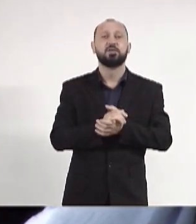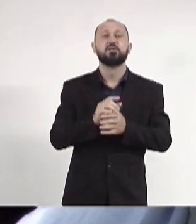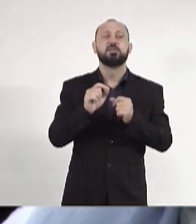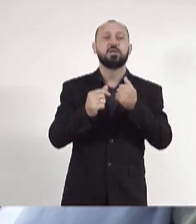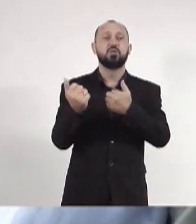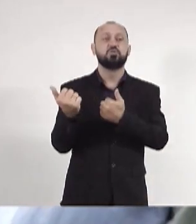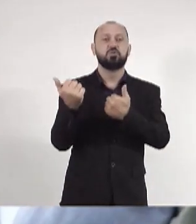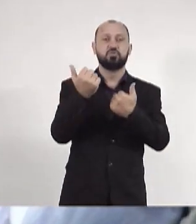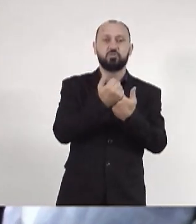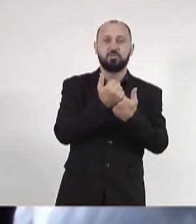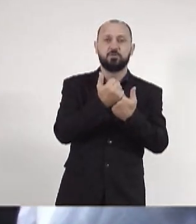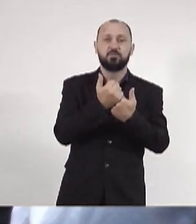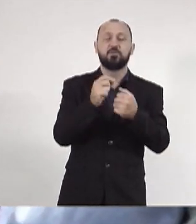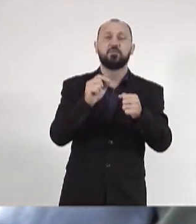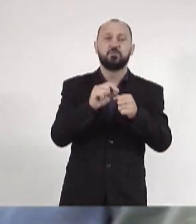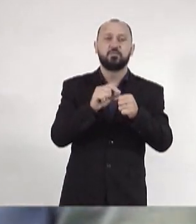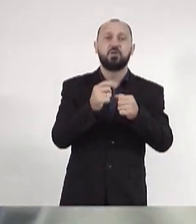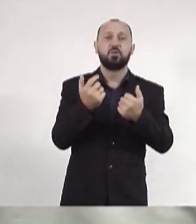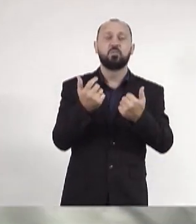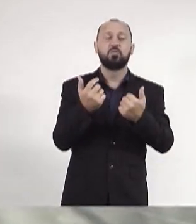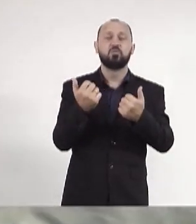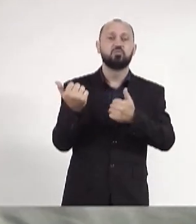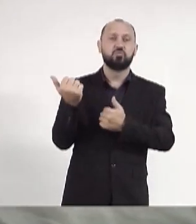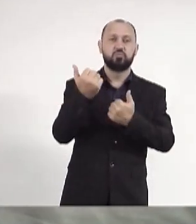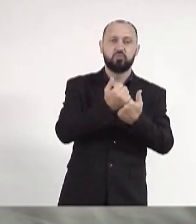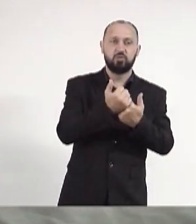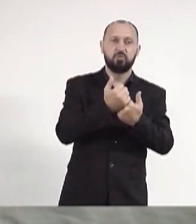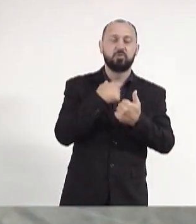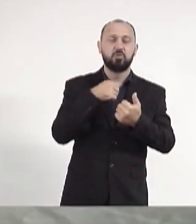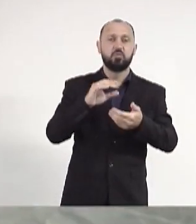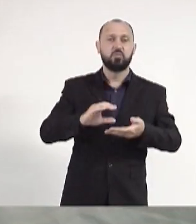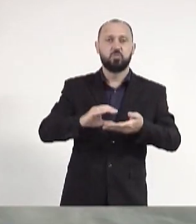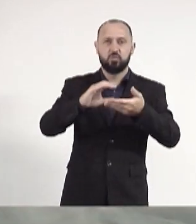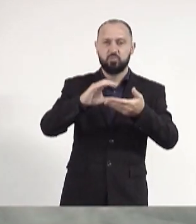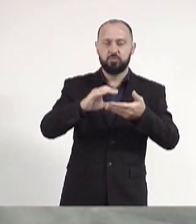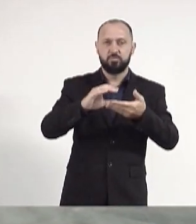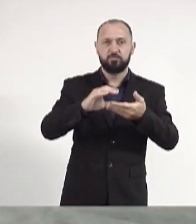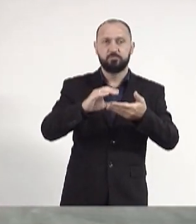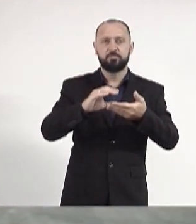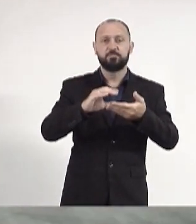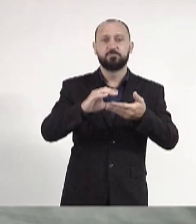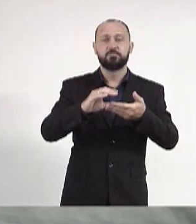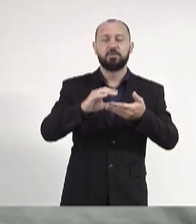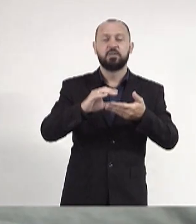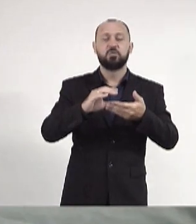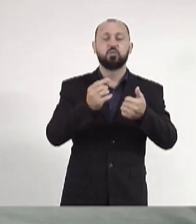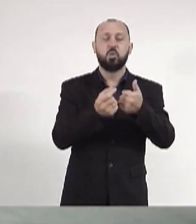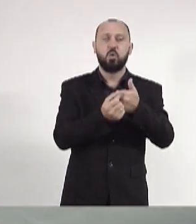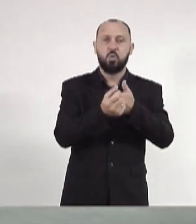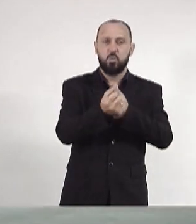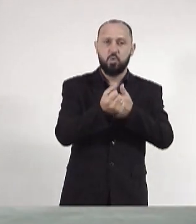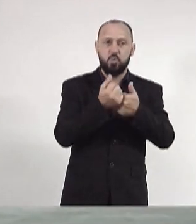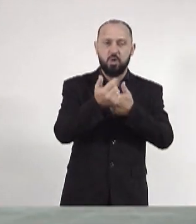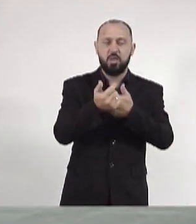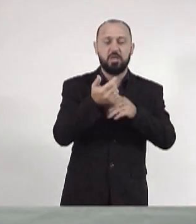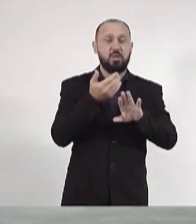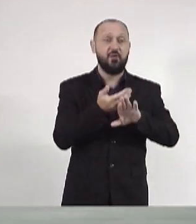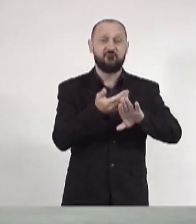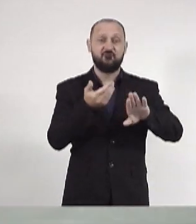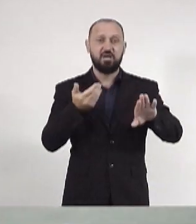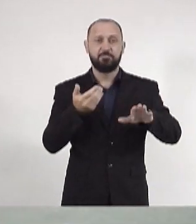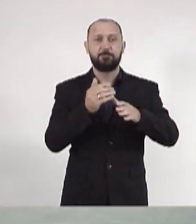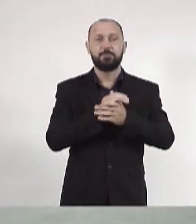que substitutos estão fazendo, às vezes, dos conselheiros do Tribunal de Contas que estão